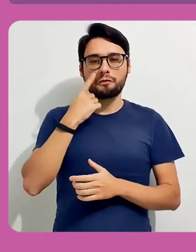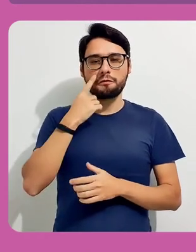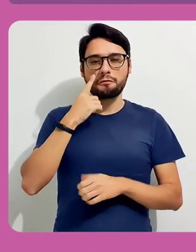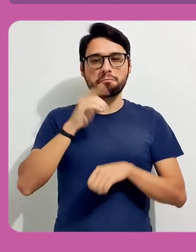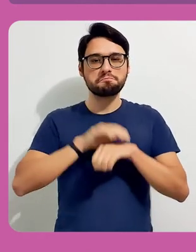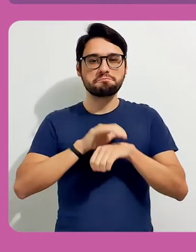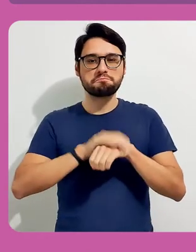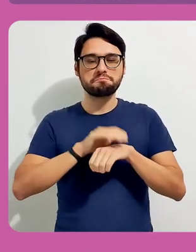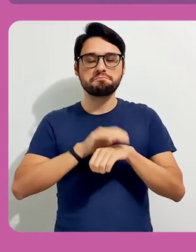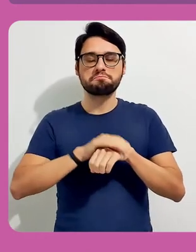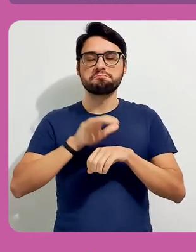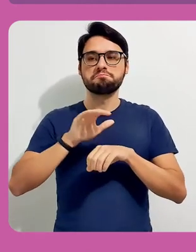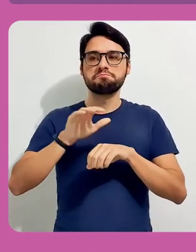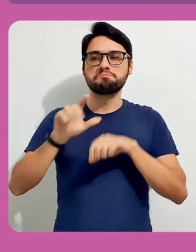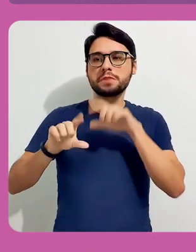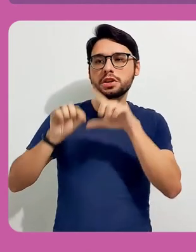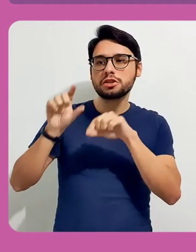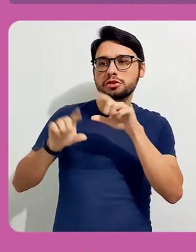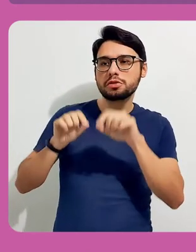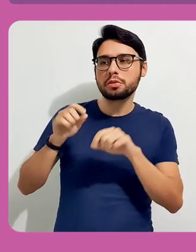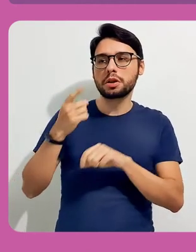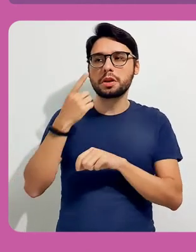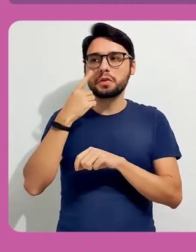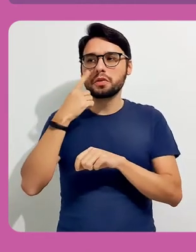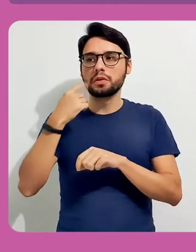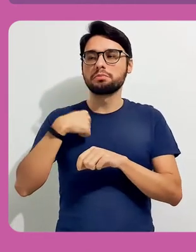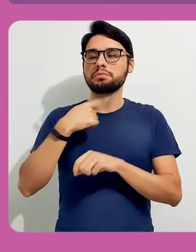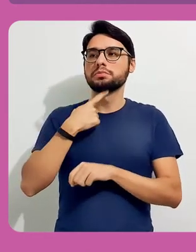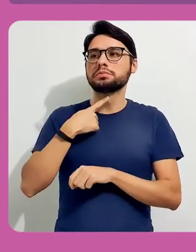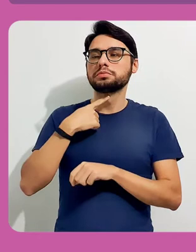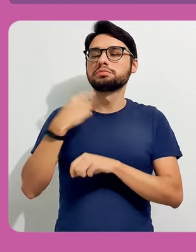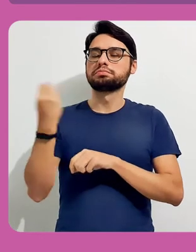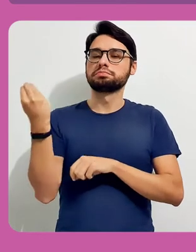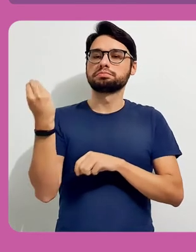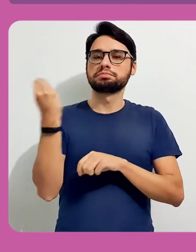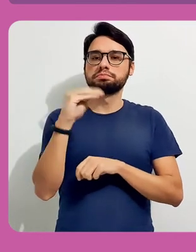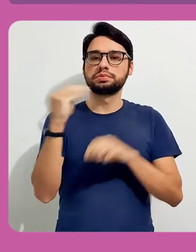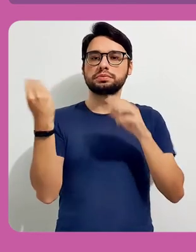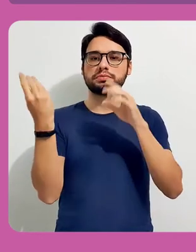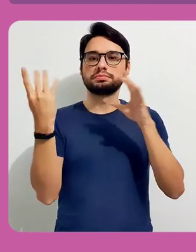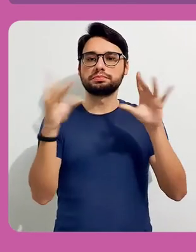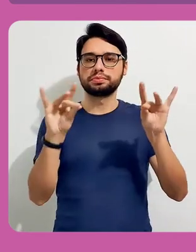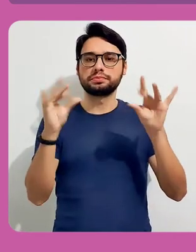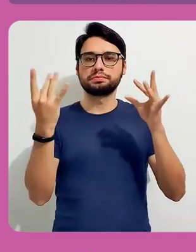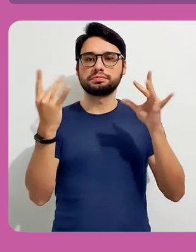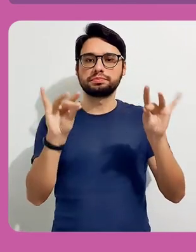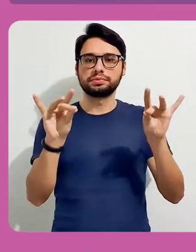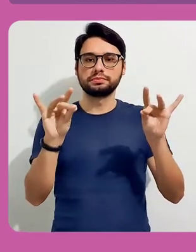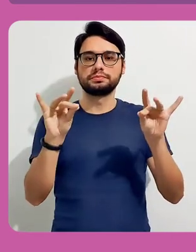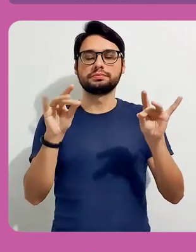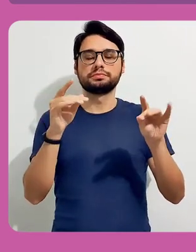vou, pego outro trecho e assim vou incluindo aqui, formatando, colocando